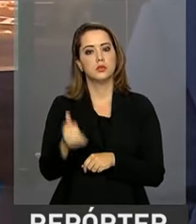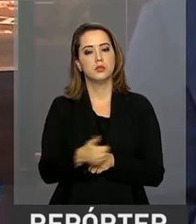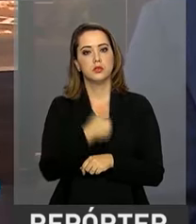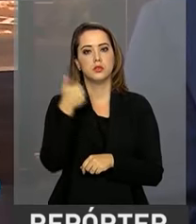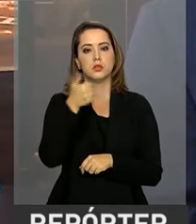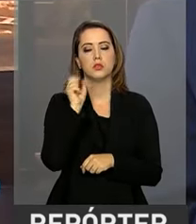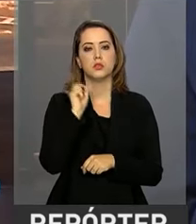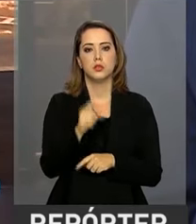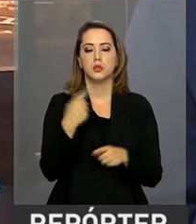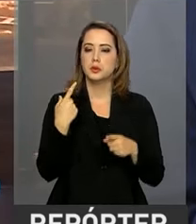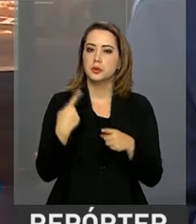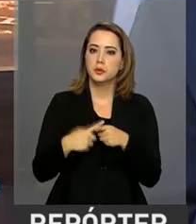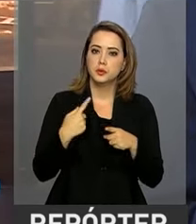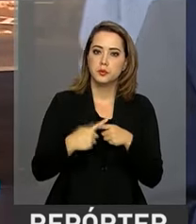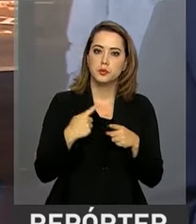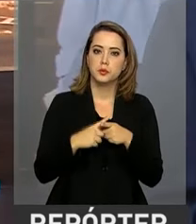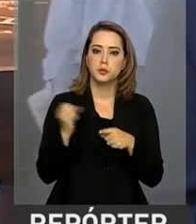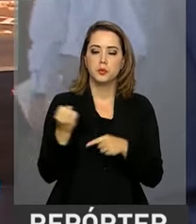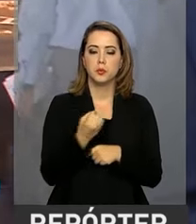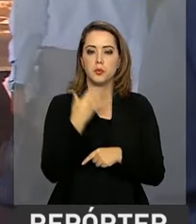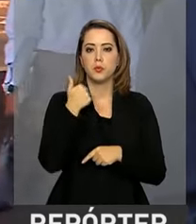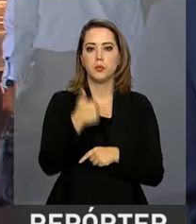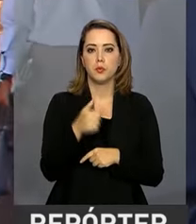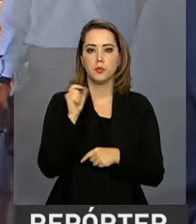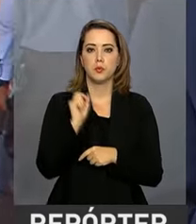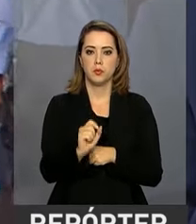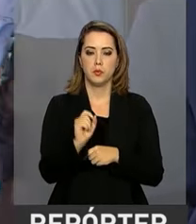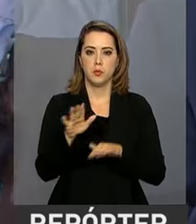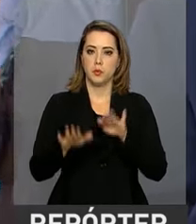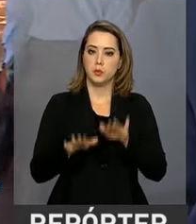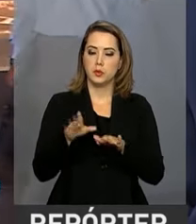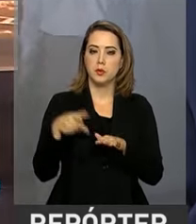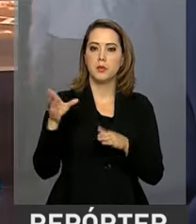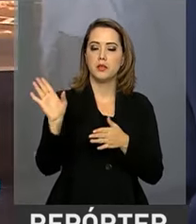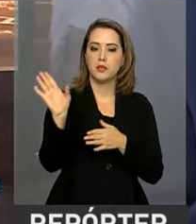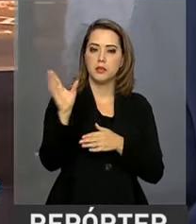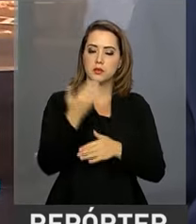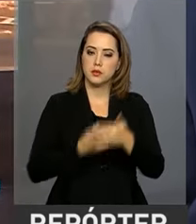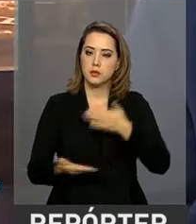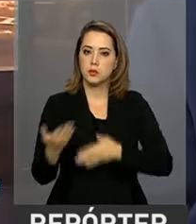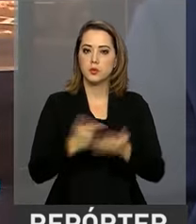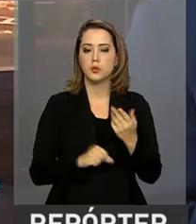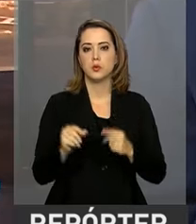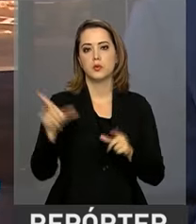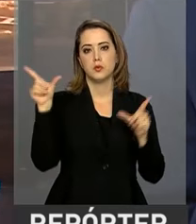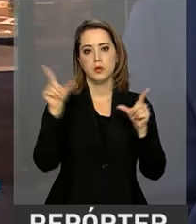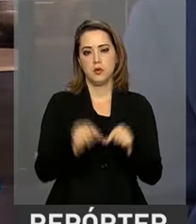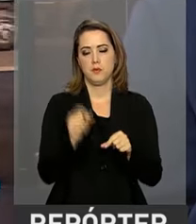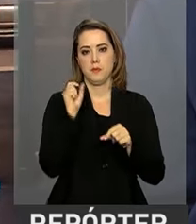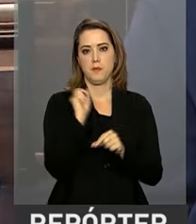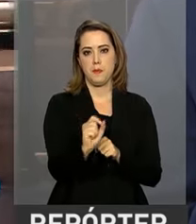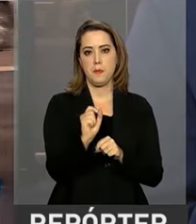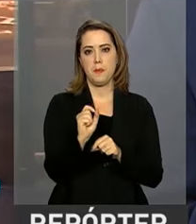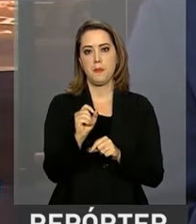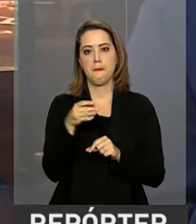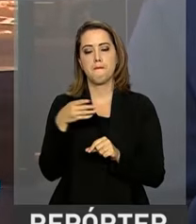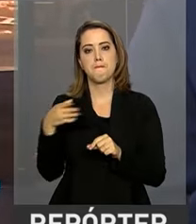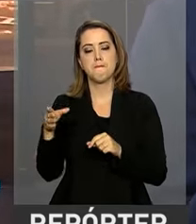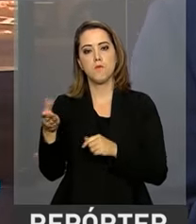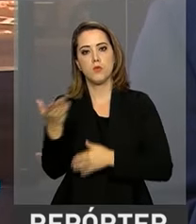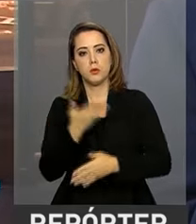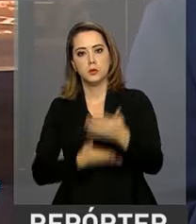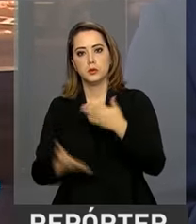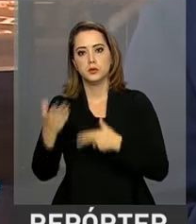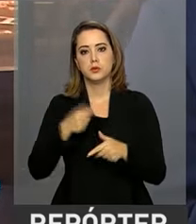principalmente em função do Bom desempenho da balança comercial e o banco central reduziu a previsão de Déficit nas transações correntes